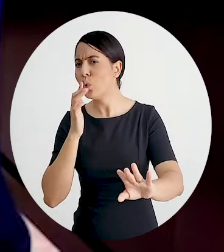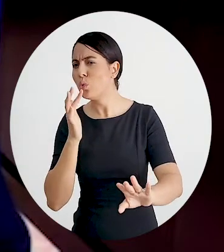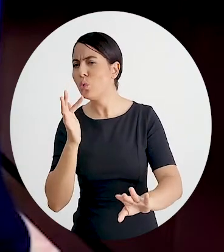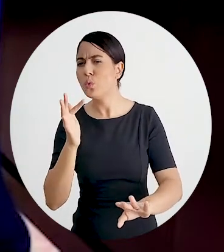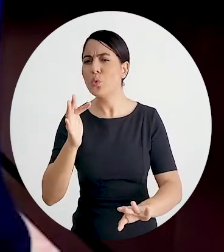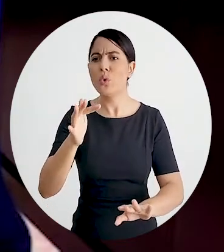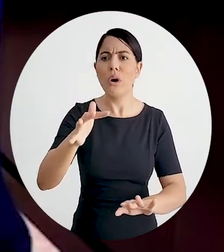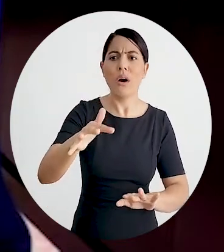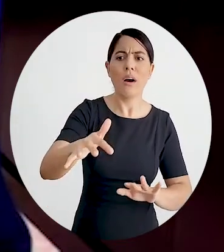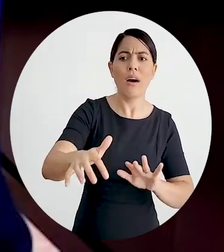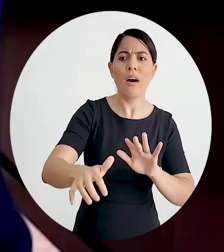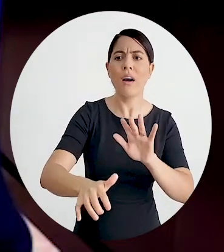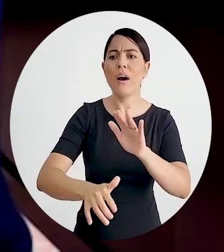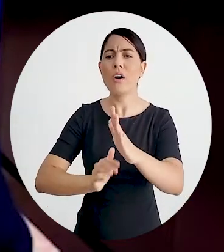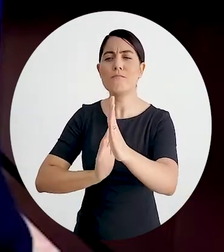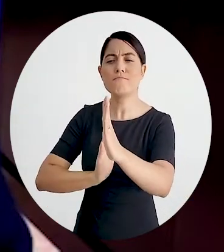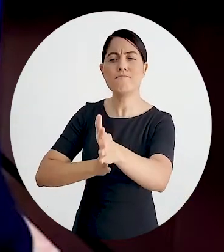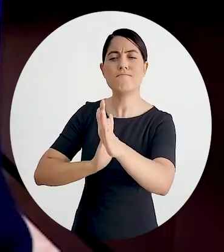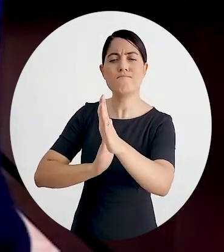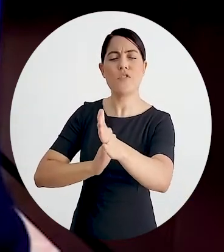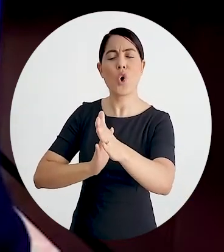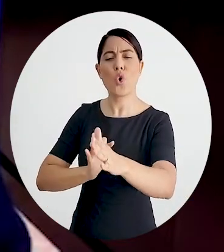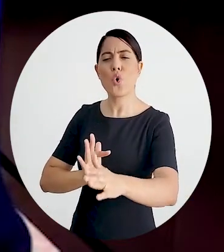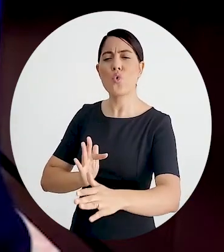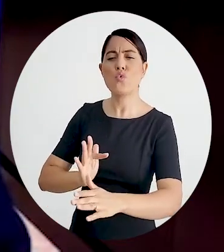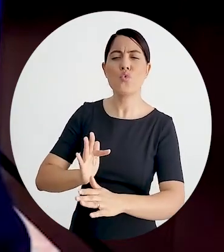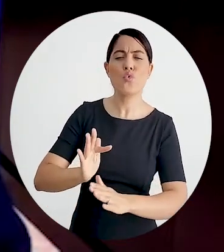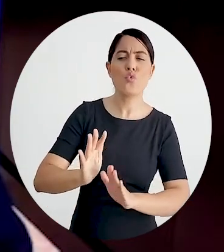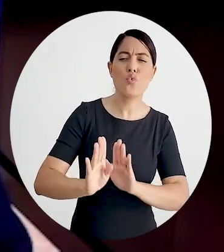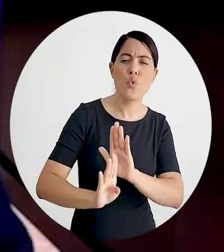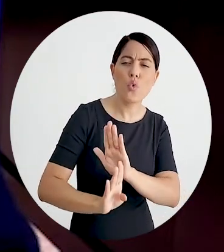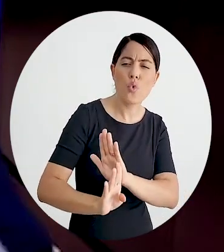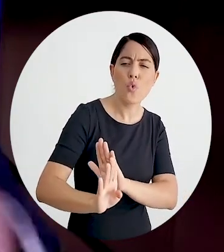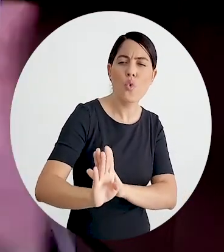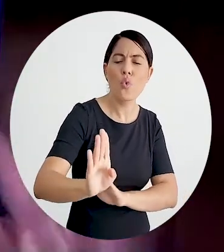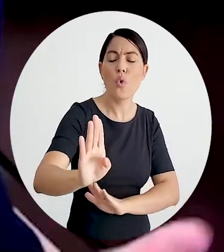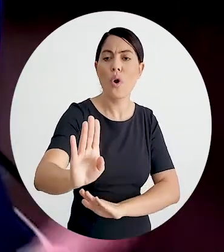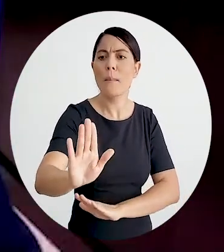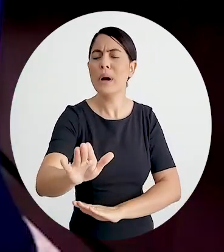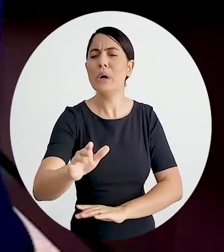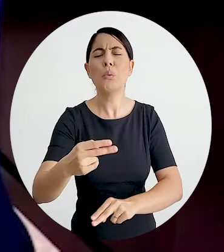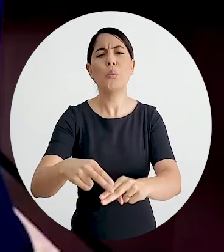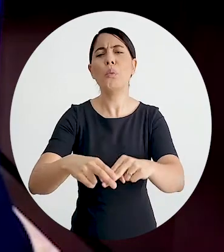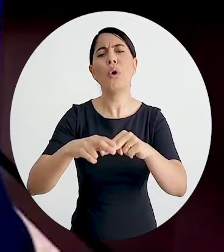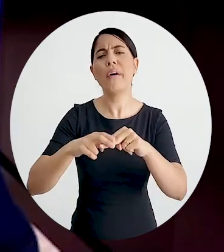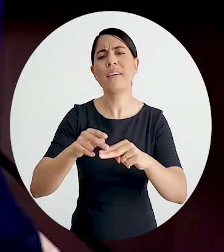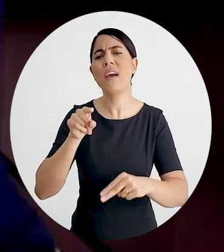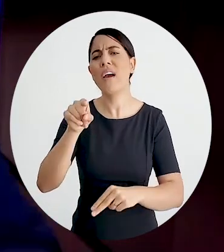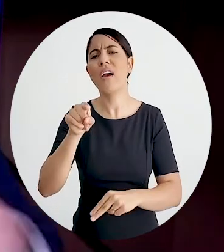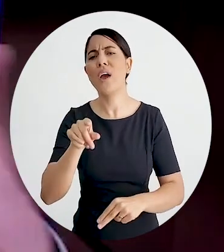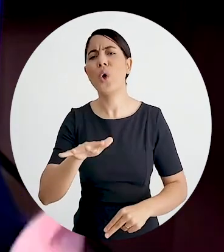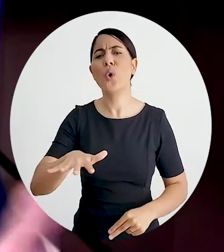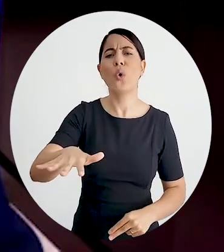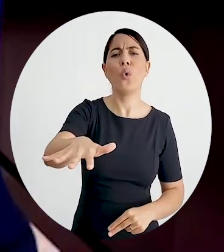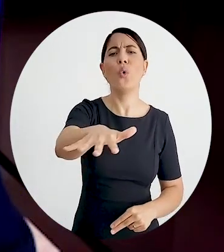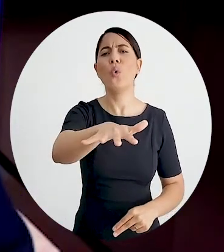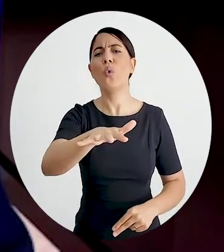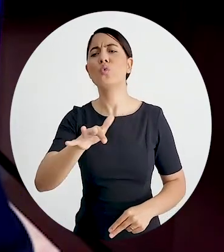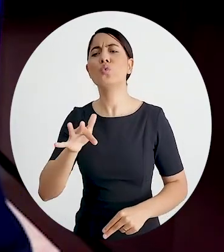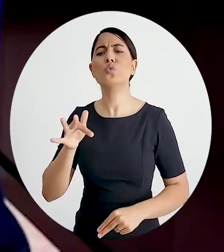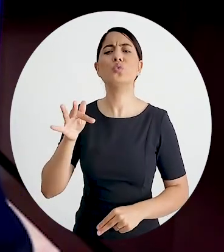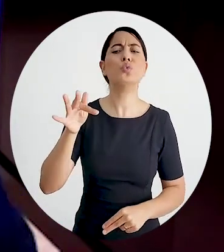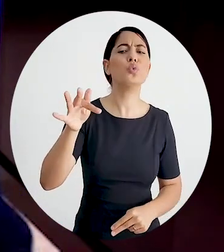mas você continua caminhando para tentar alcançá-lo. E pergunta, então, qual o sentido do horizonte, qual o sentido